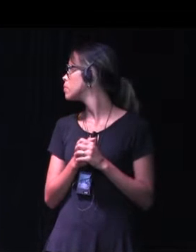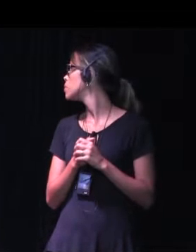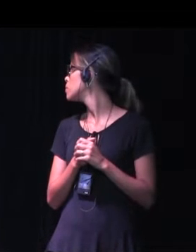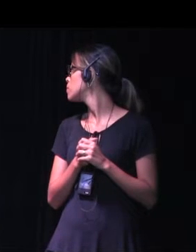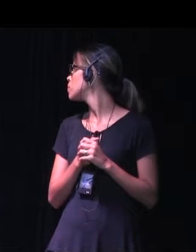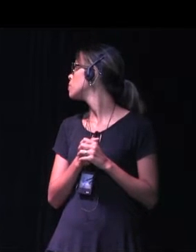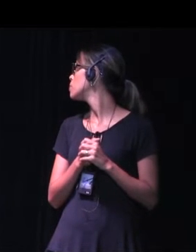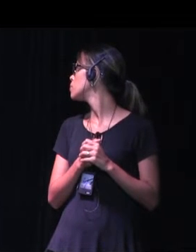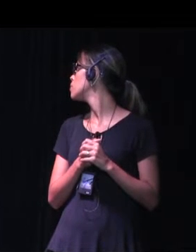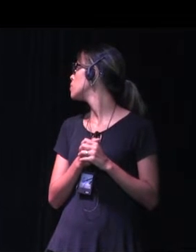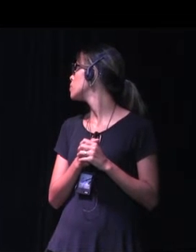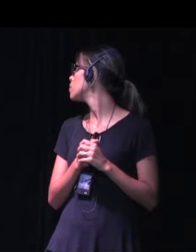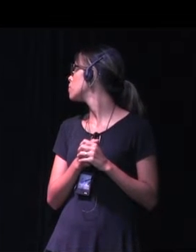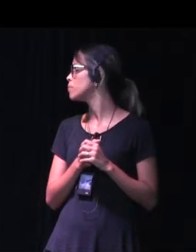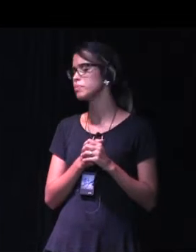cerro,